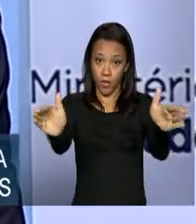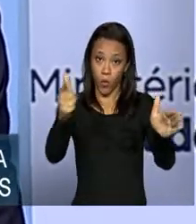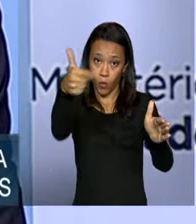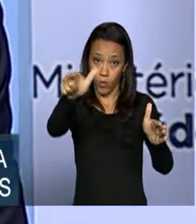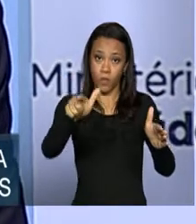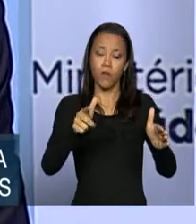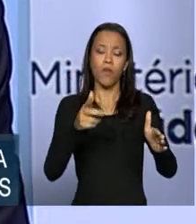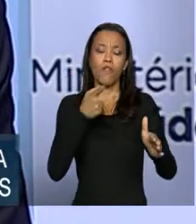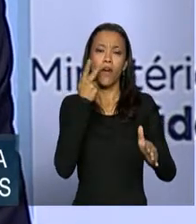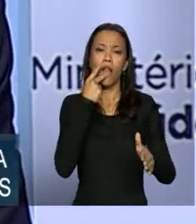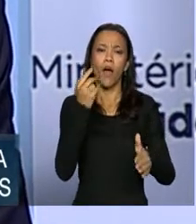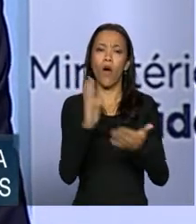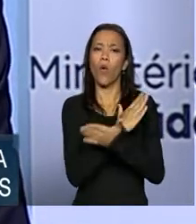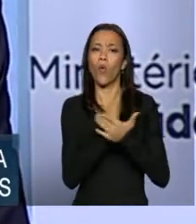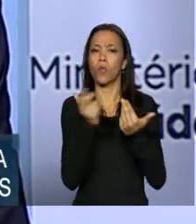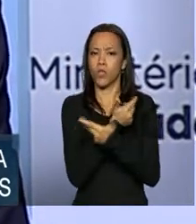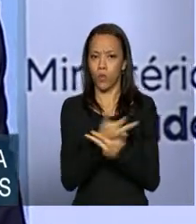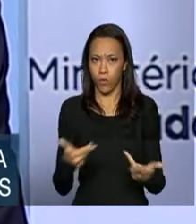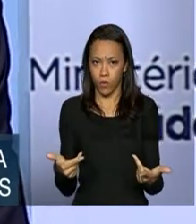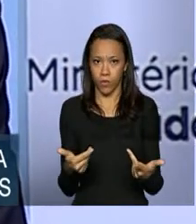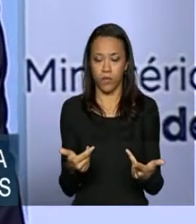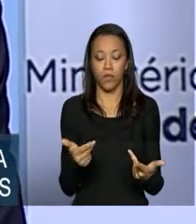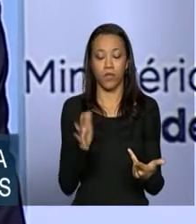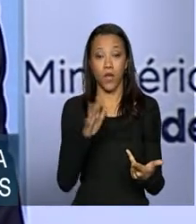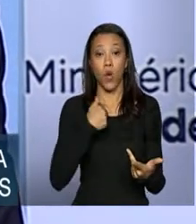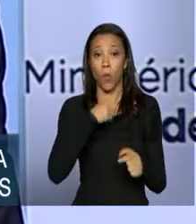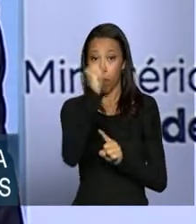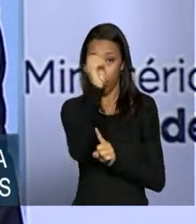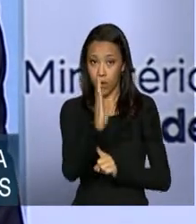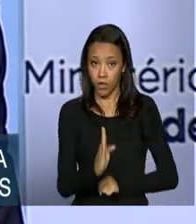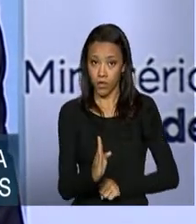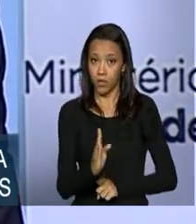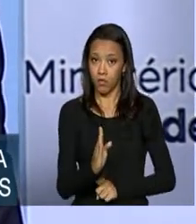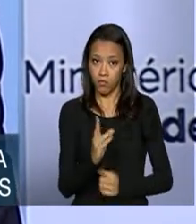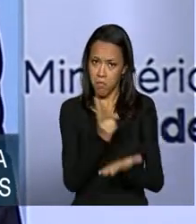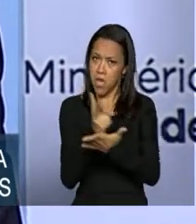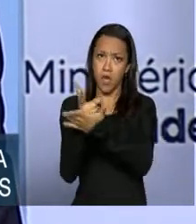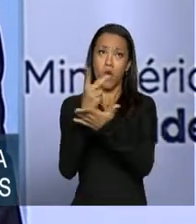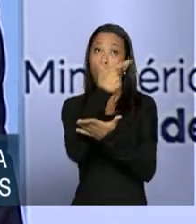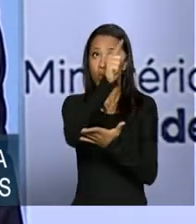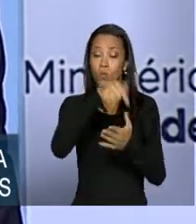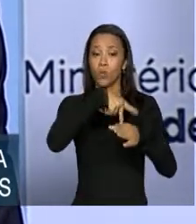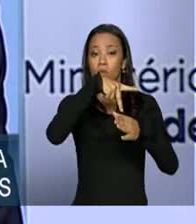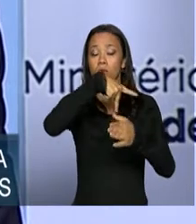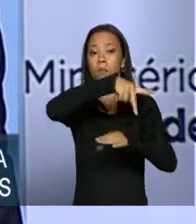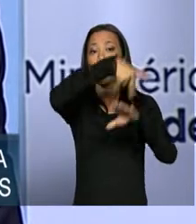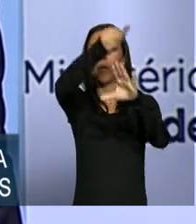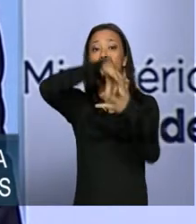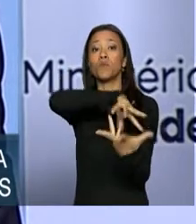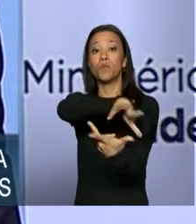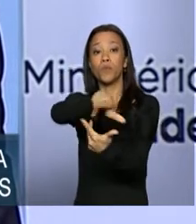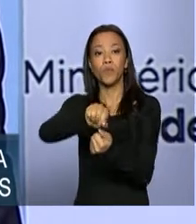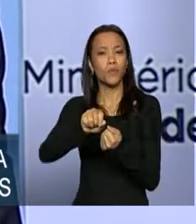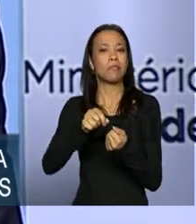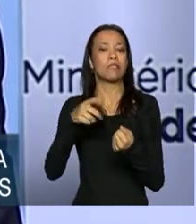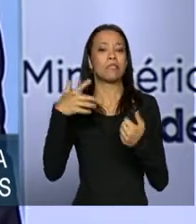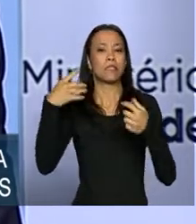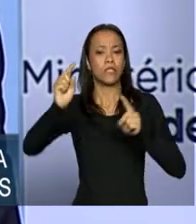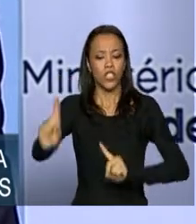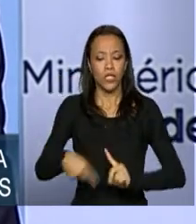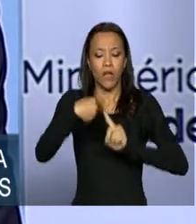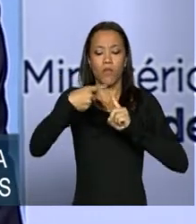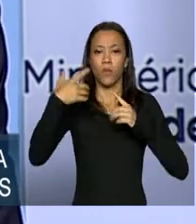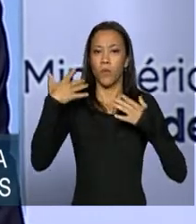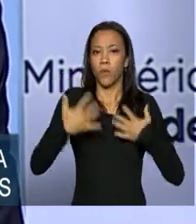destacar algumas questões que são importantes. O Brasil, assim como boa parte dos países do mundo hoje, vive o desafio de enfrentar a